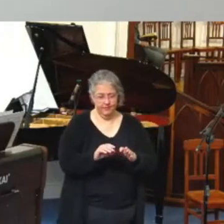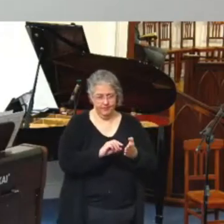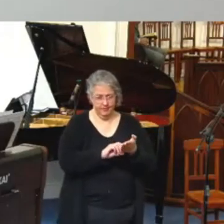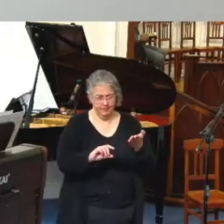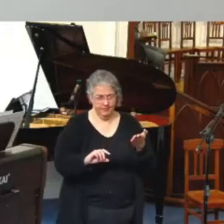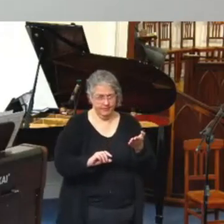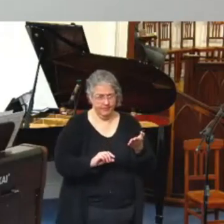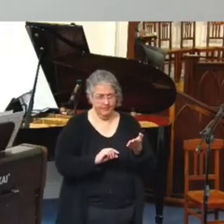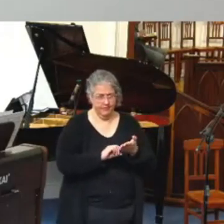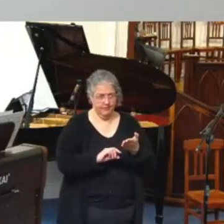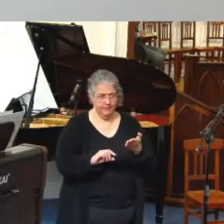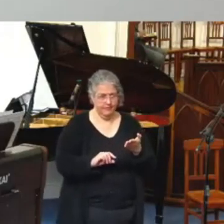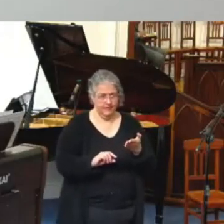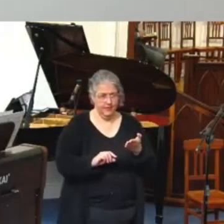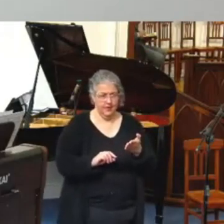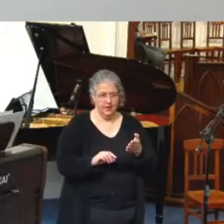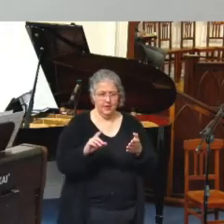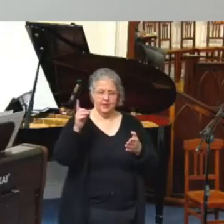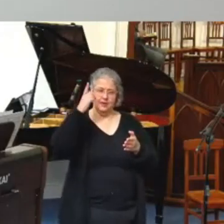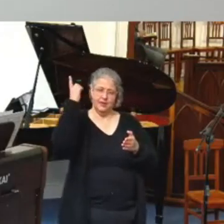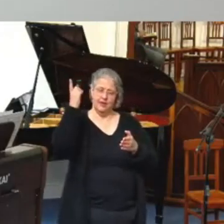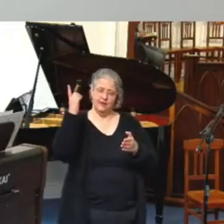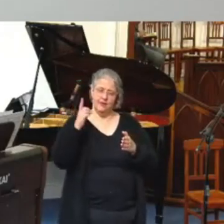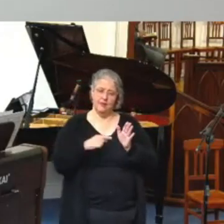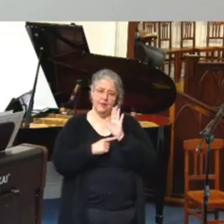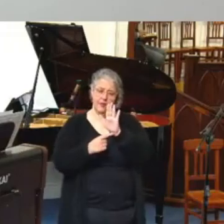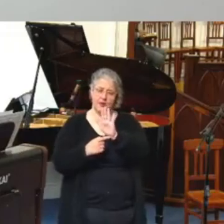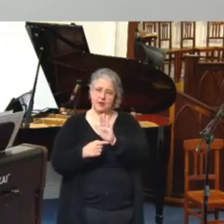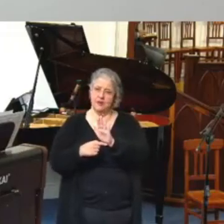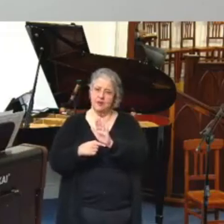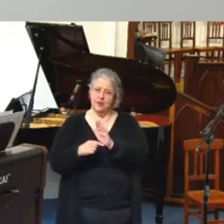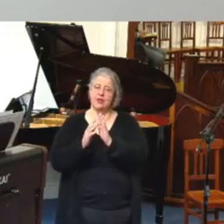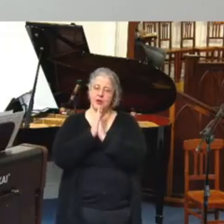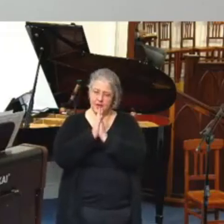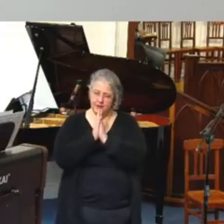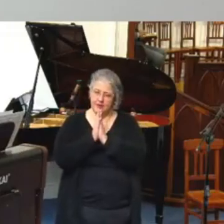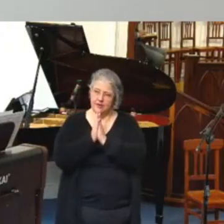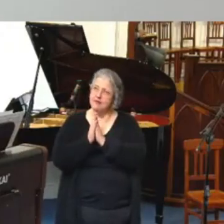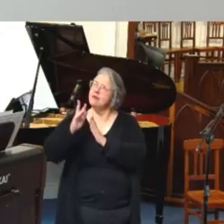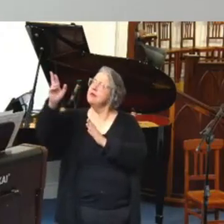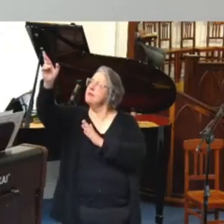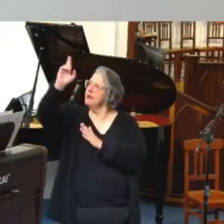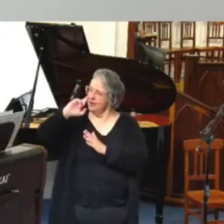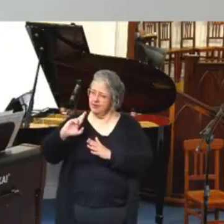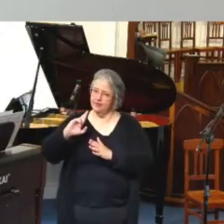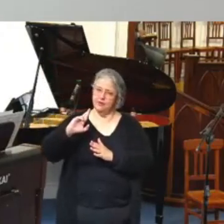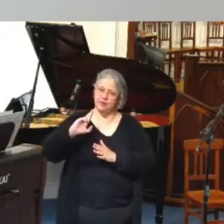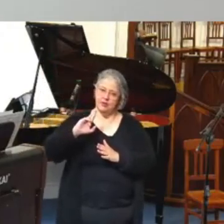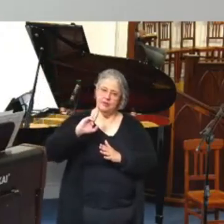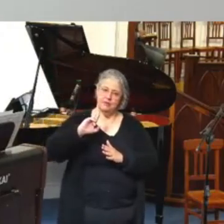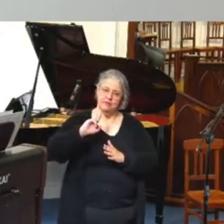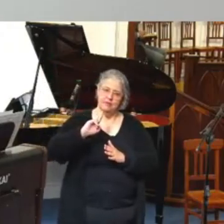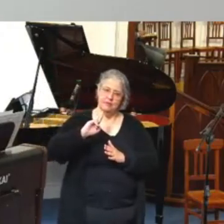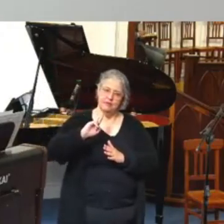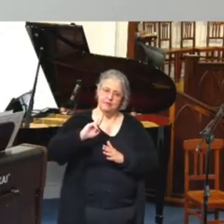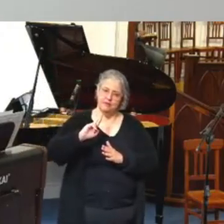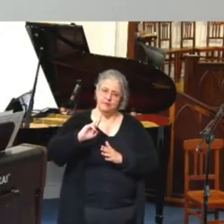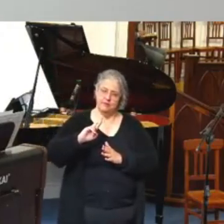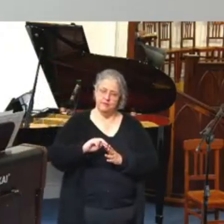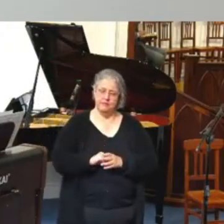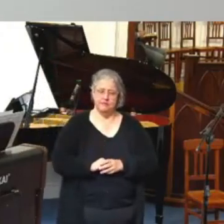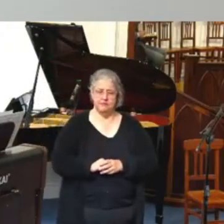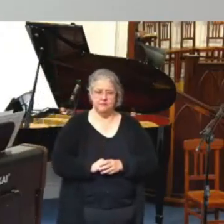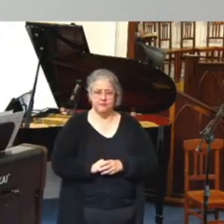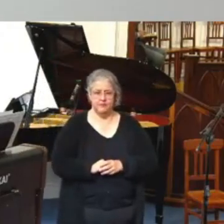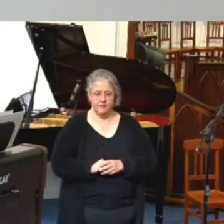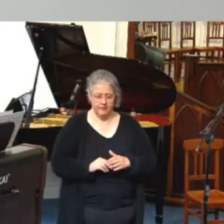Davi revela que a sua oração foi ouvida e atendida. Veja a mudança na fala, há uma mudança drástica agora.